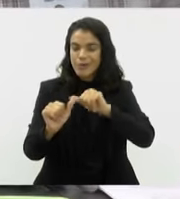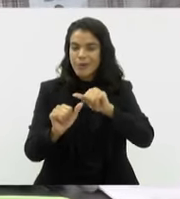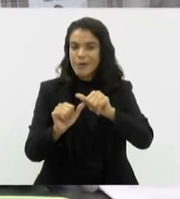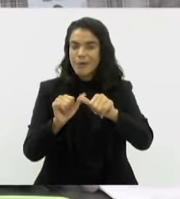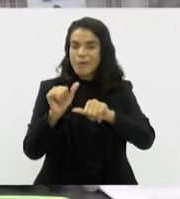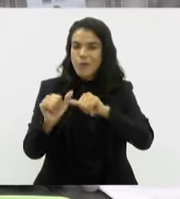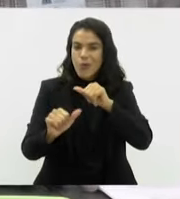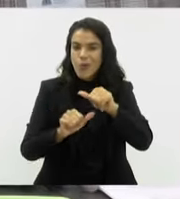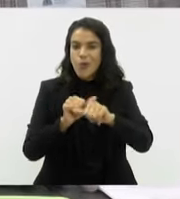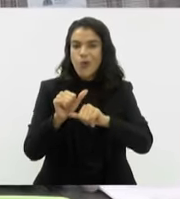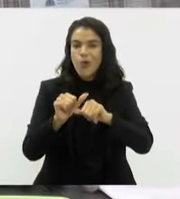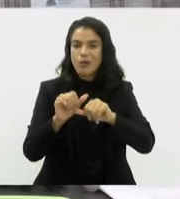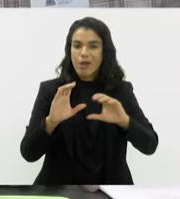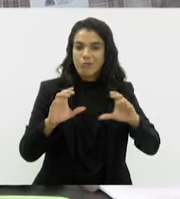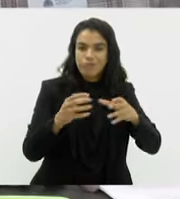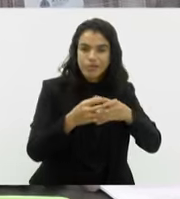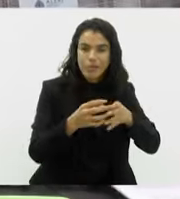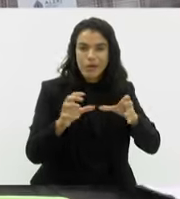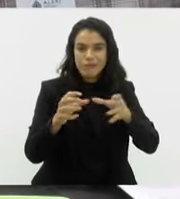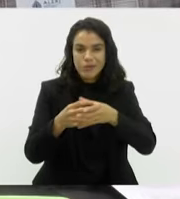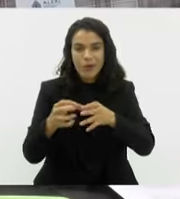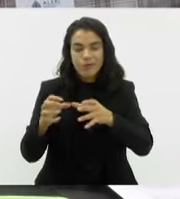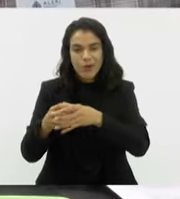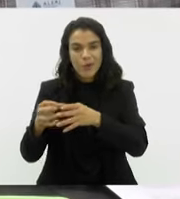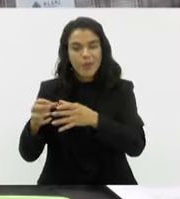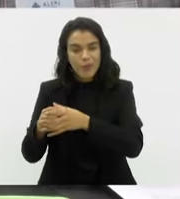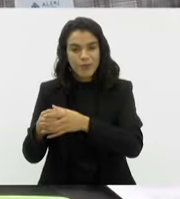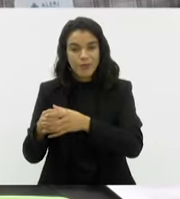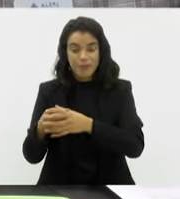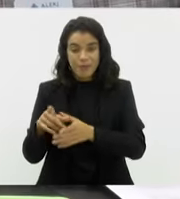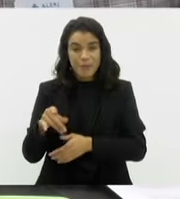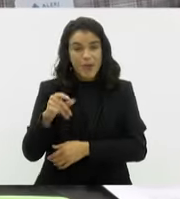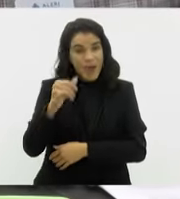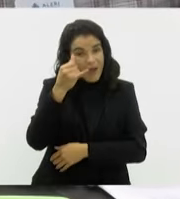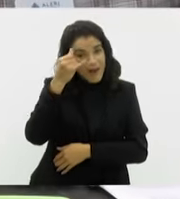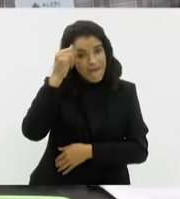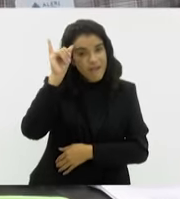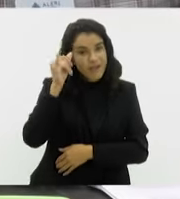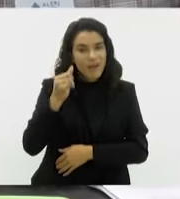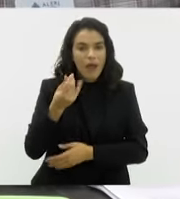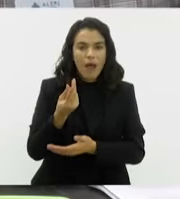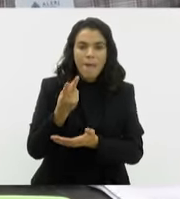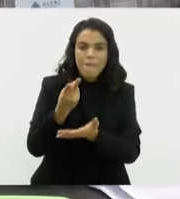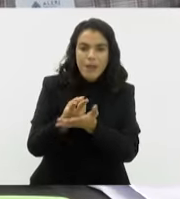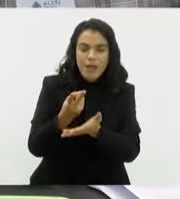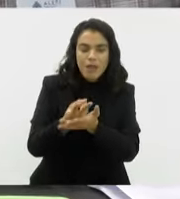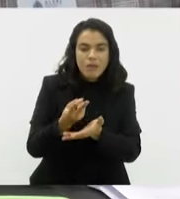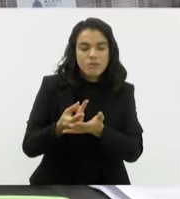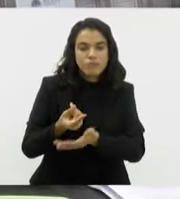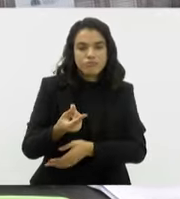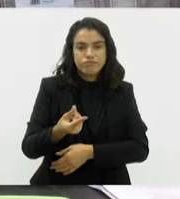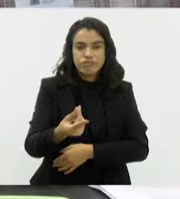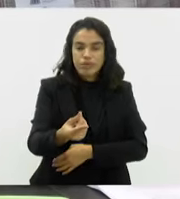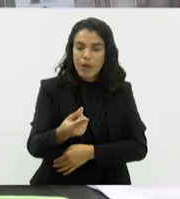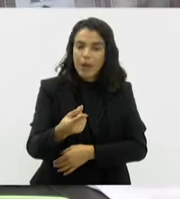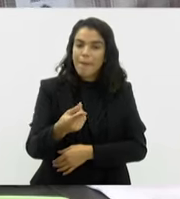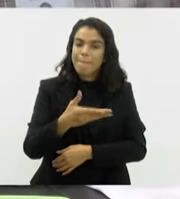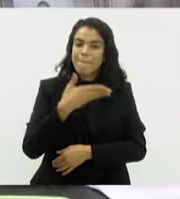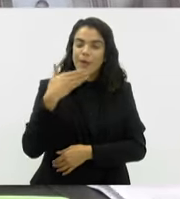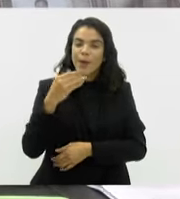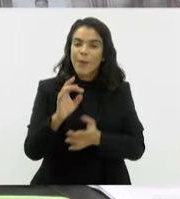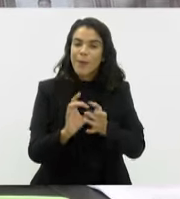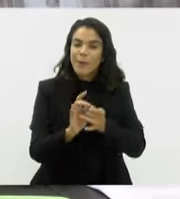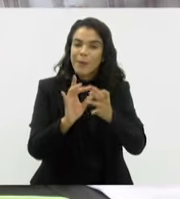mudam a composição delas. Então, para não eternizar, a ideia seria permitir